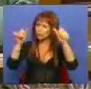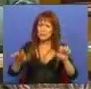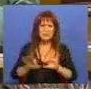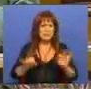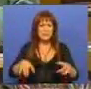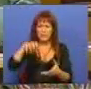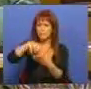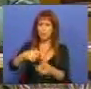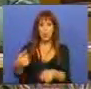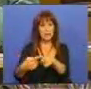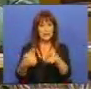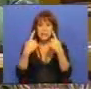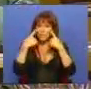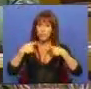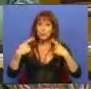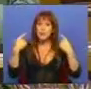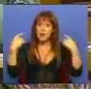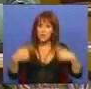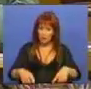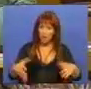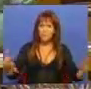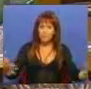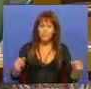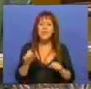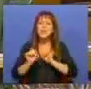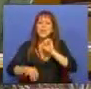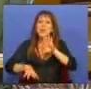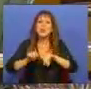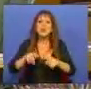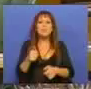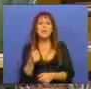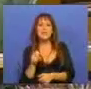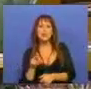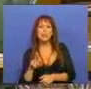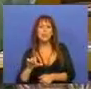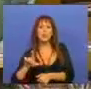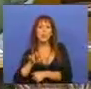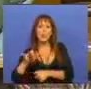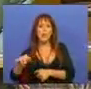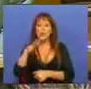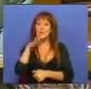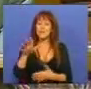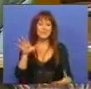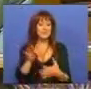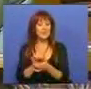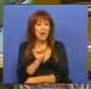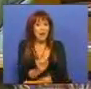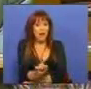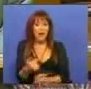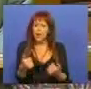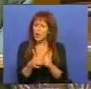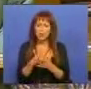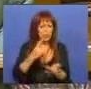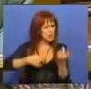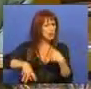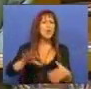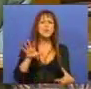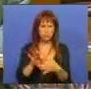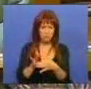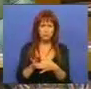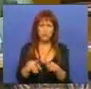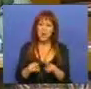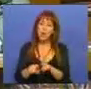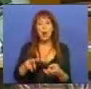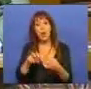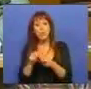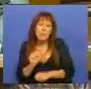como um imóvel de interesse público. O que se passa com o Bolhão diz, pois, respeito a todos nós, apesar de ser